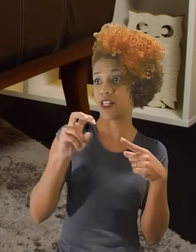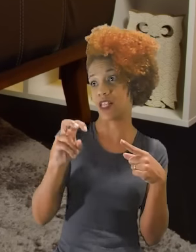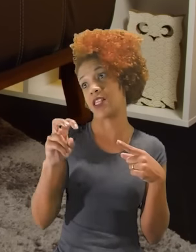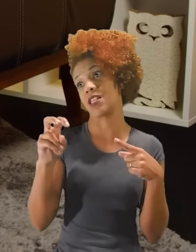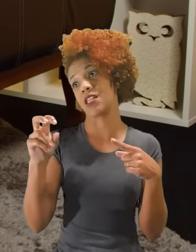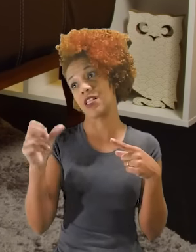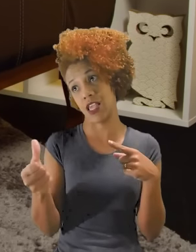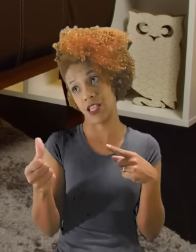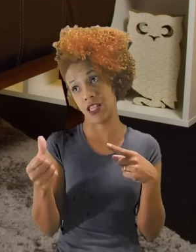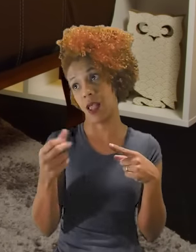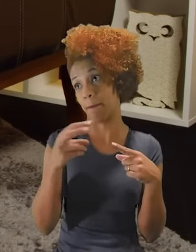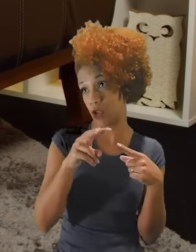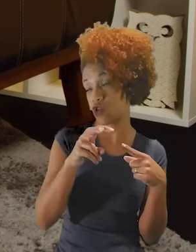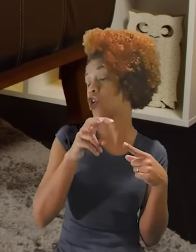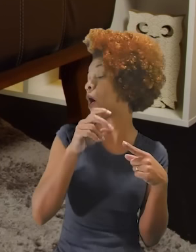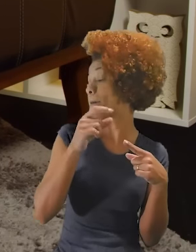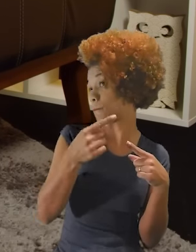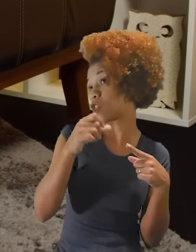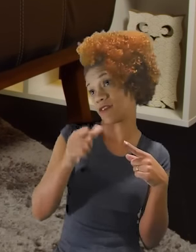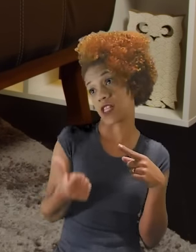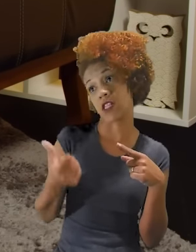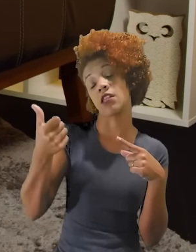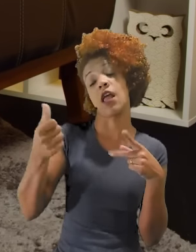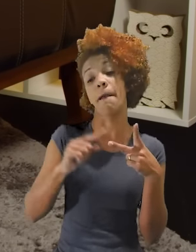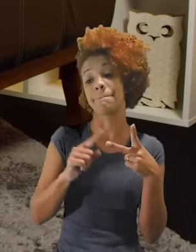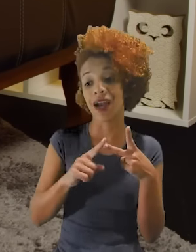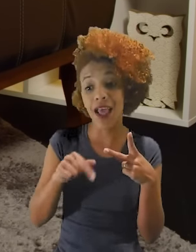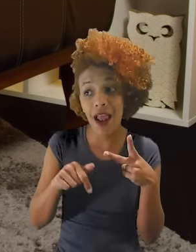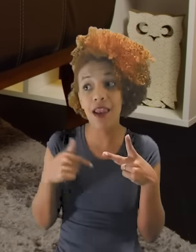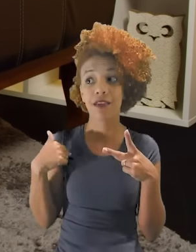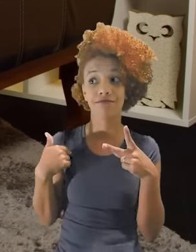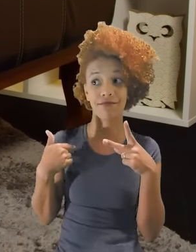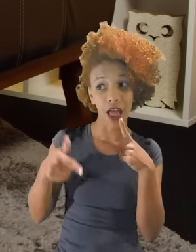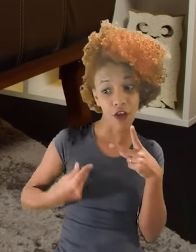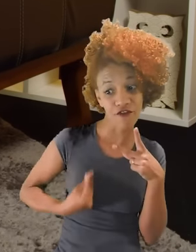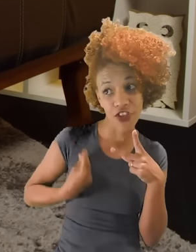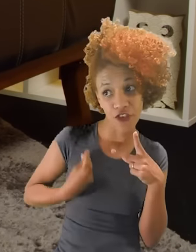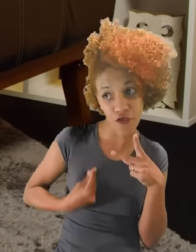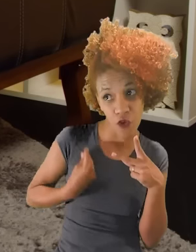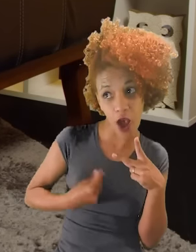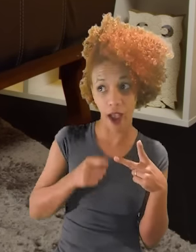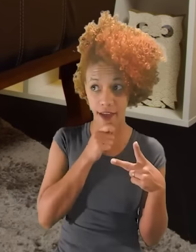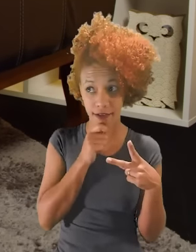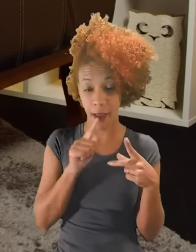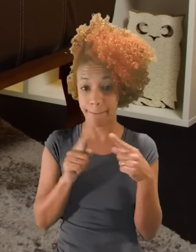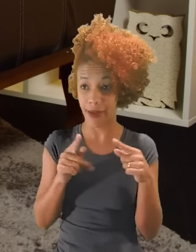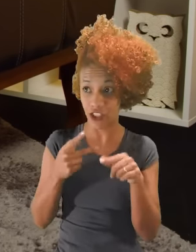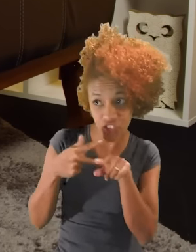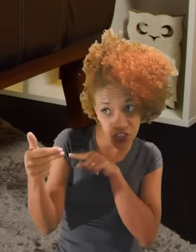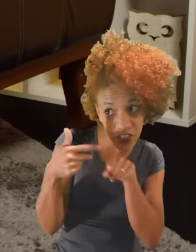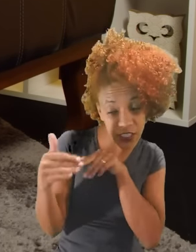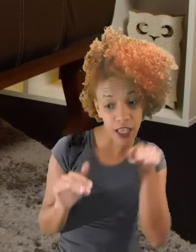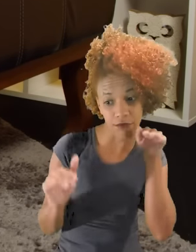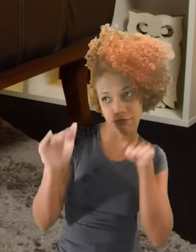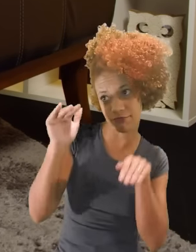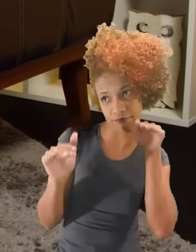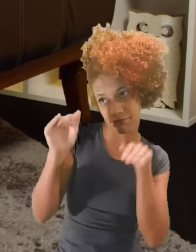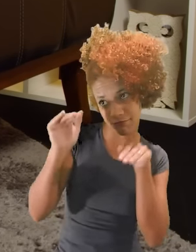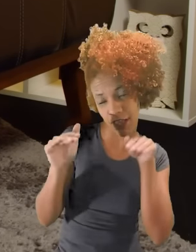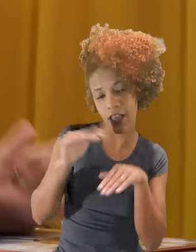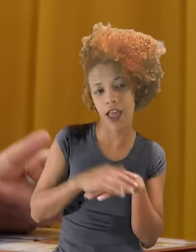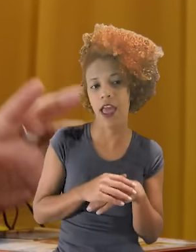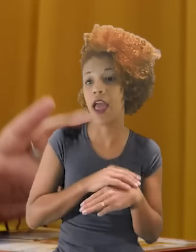que tem 53. Só que aí a avalanche mesmo de prêmio vem na parte de vencer mesmo, né? O Disney é o maior vencedor